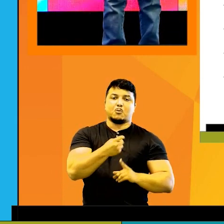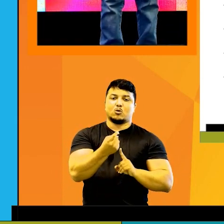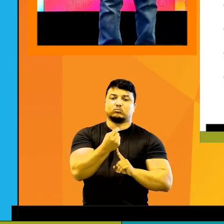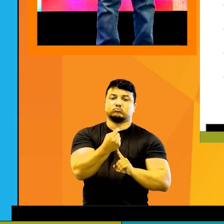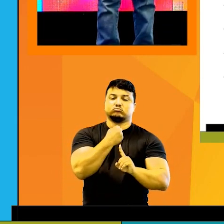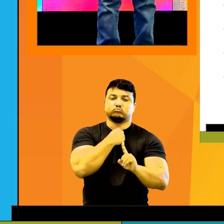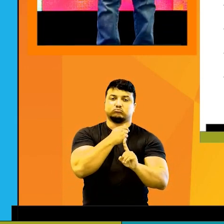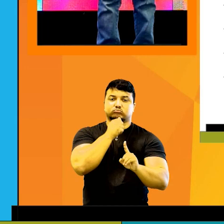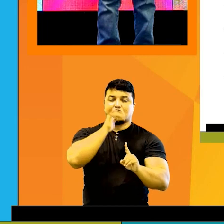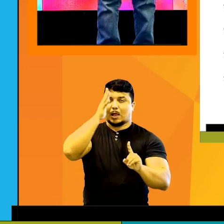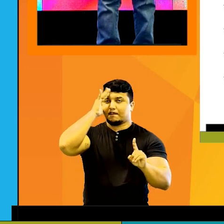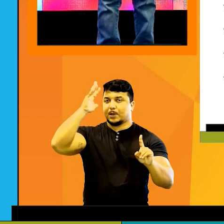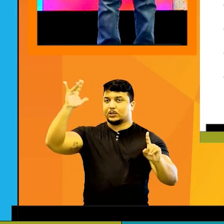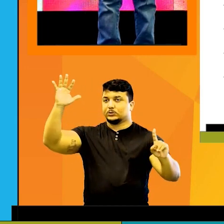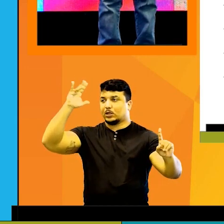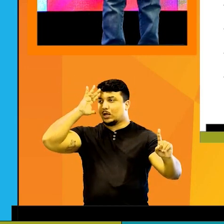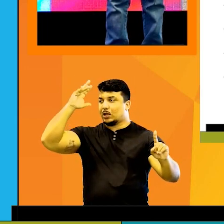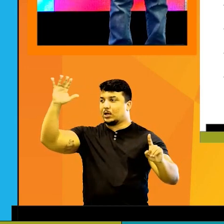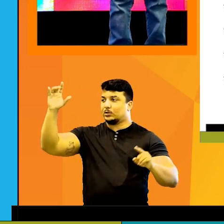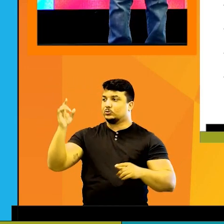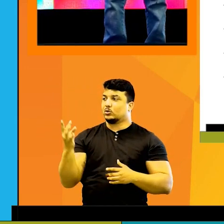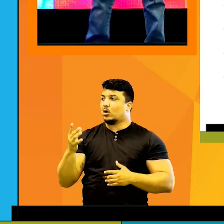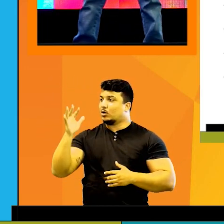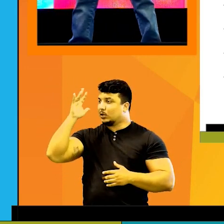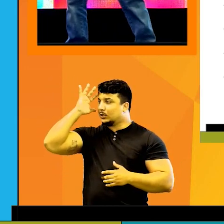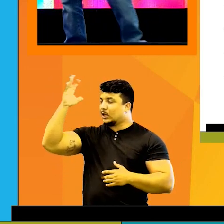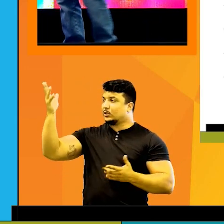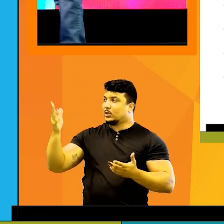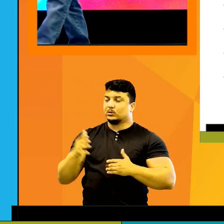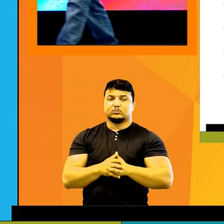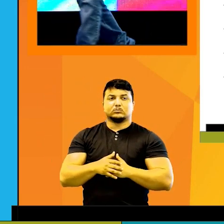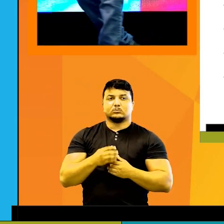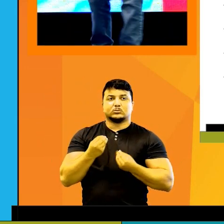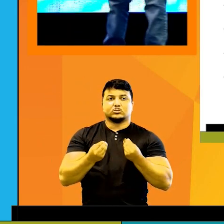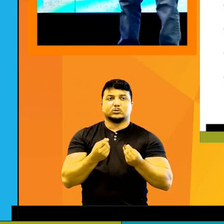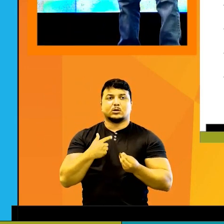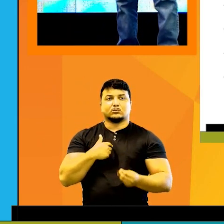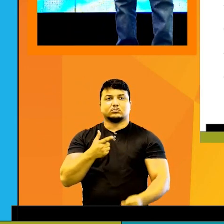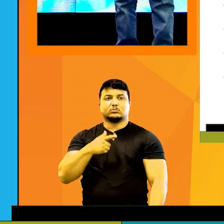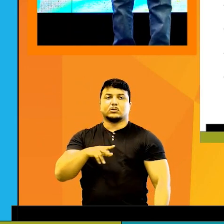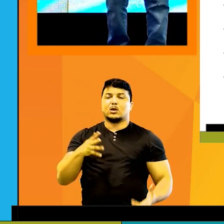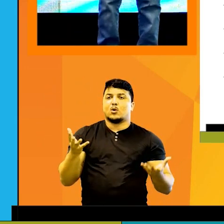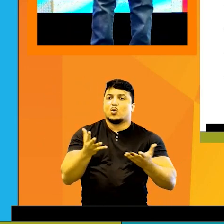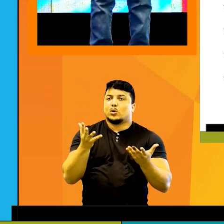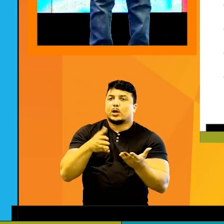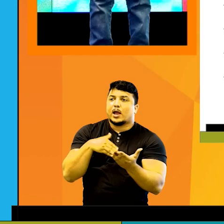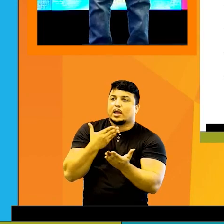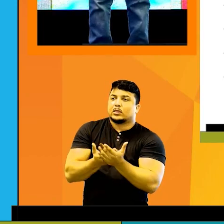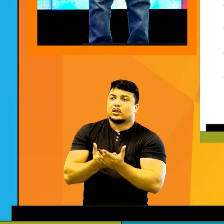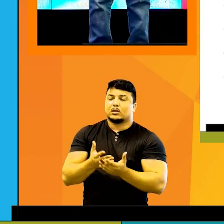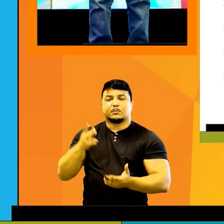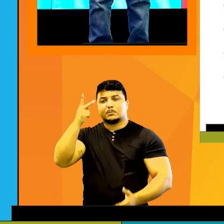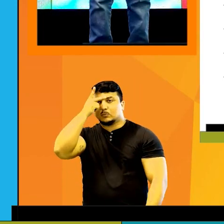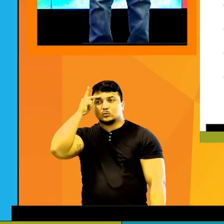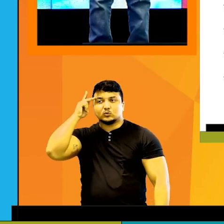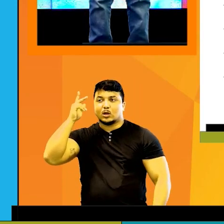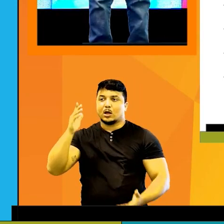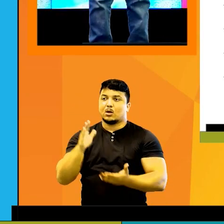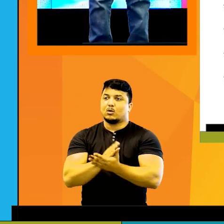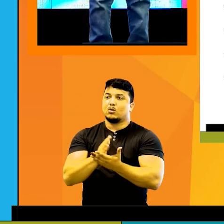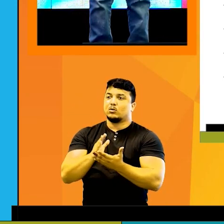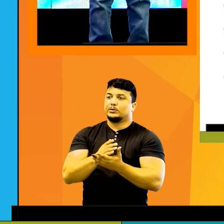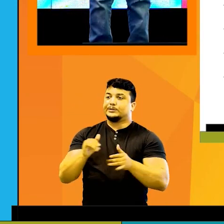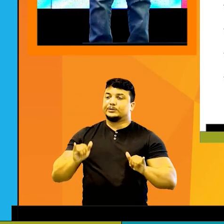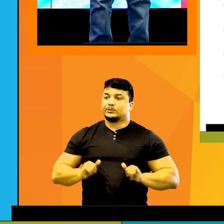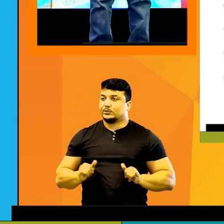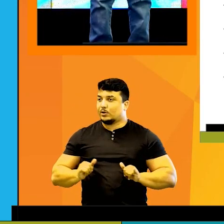né? Que é esse amor imaginário, idealizado. Vocês não de convir. Até hoje há pessoas que